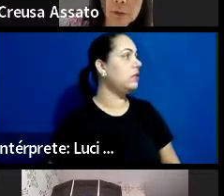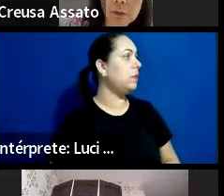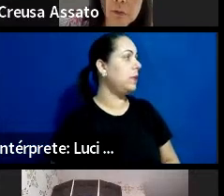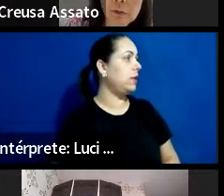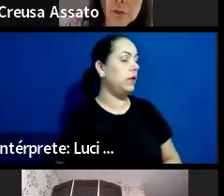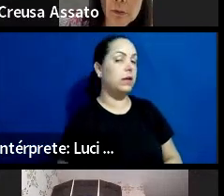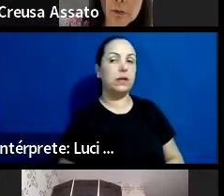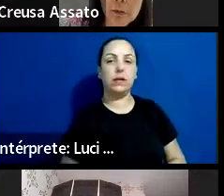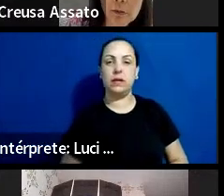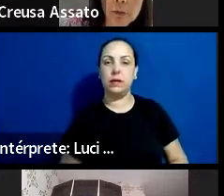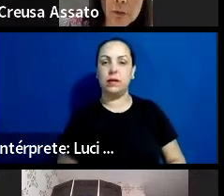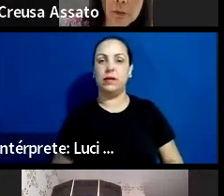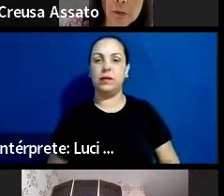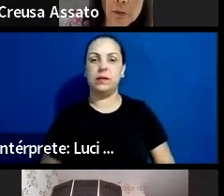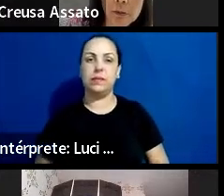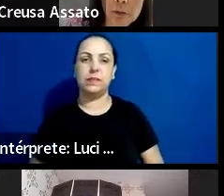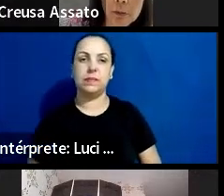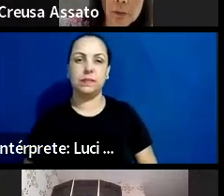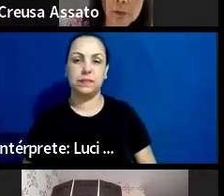Boa noite.